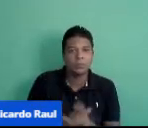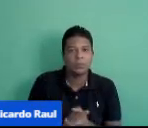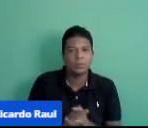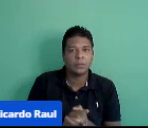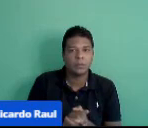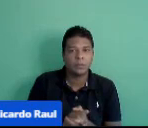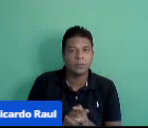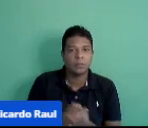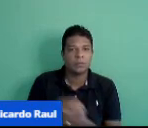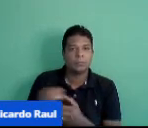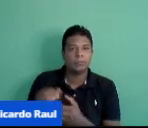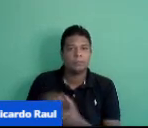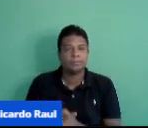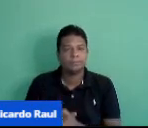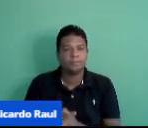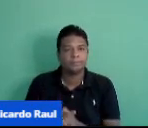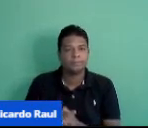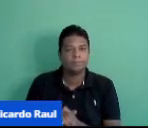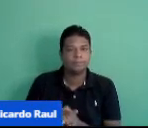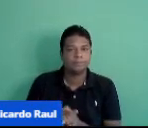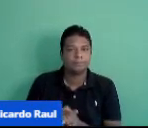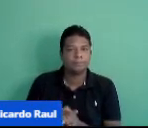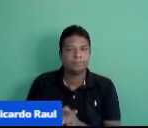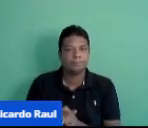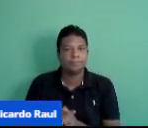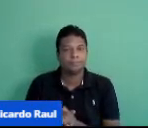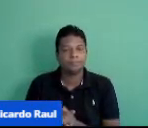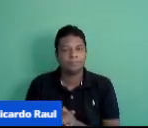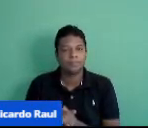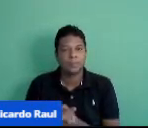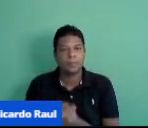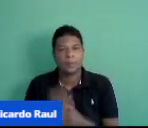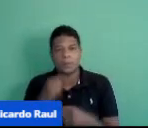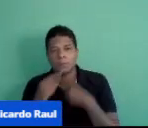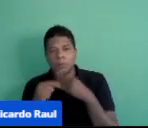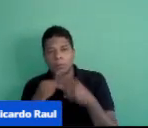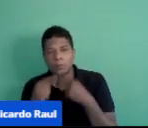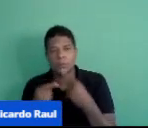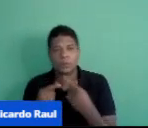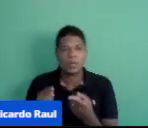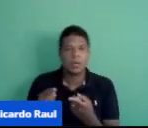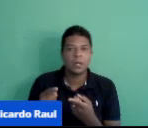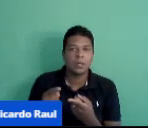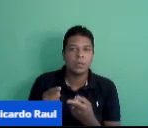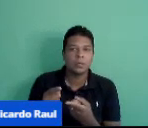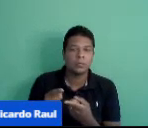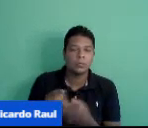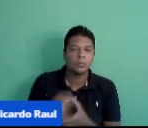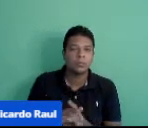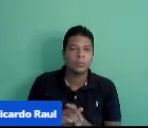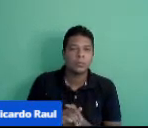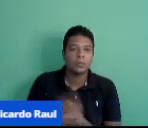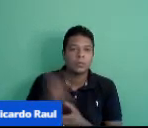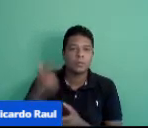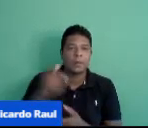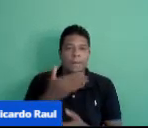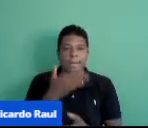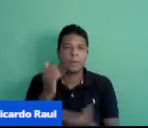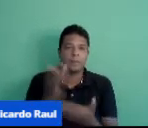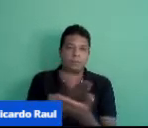né, sugestões, né, dúvidas, e por esse motivo o terceiro caderno já ficou um pouco melhor do que os demais.